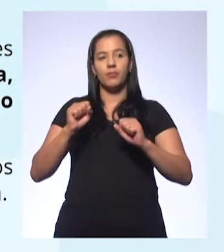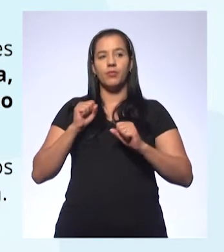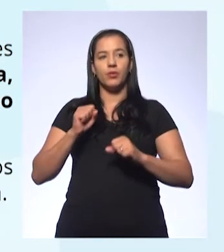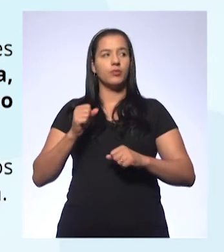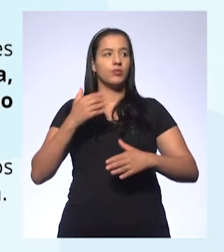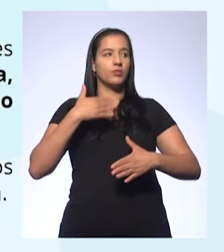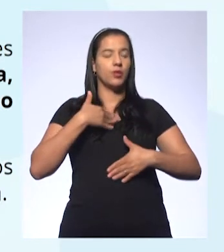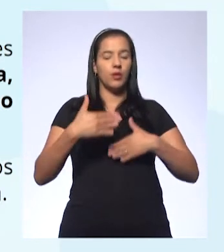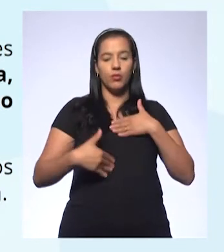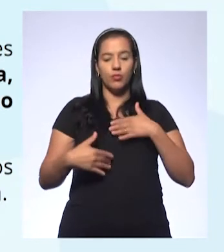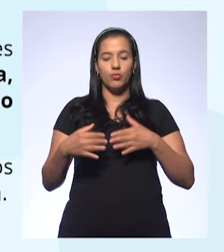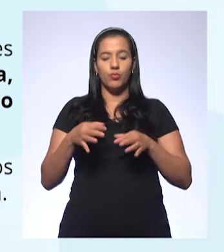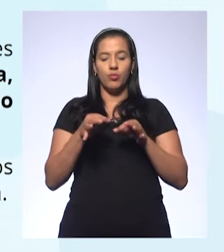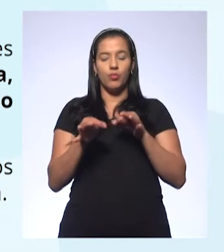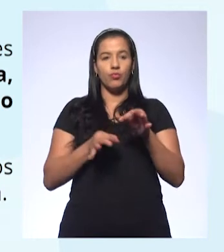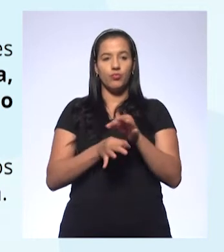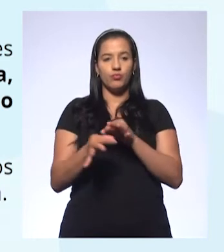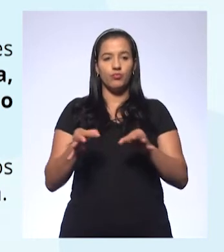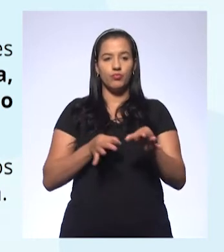no feto,